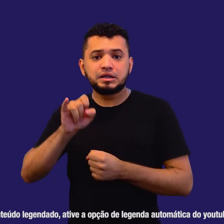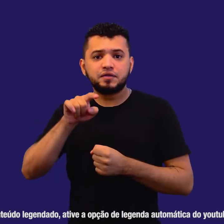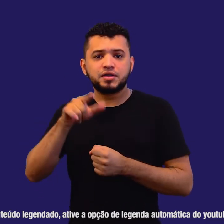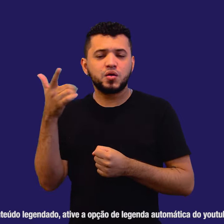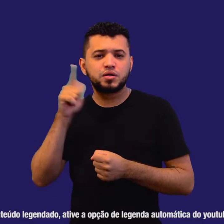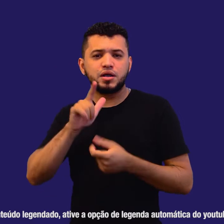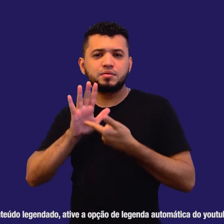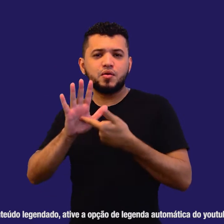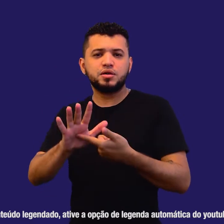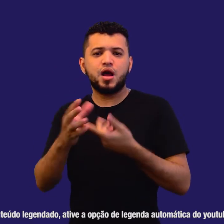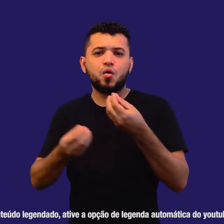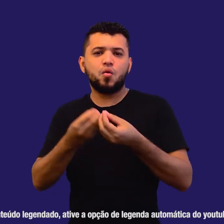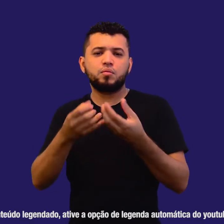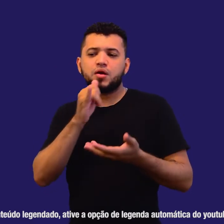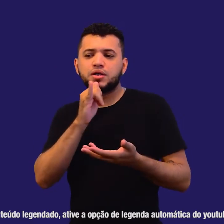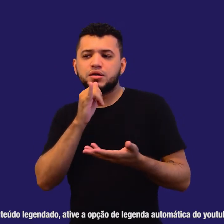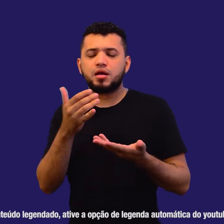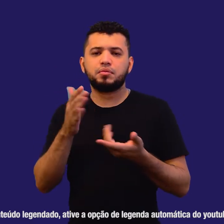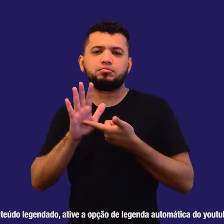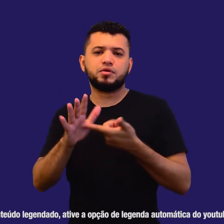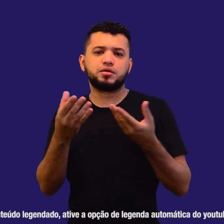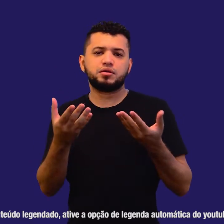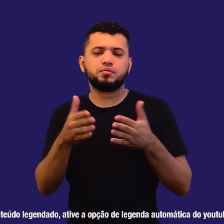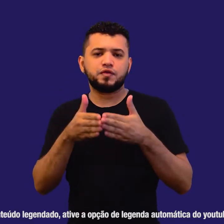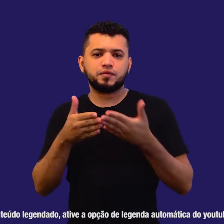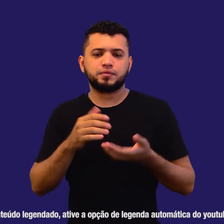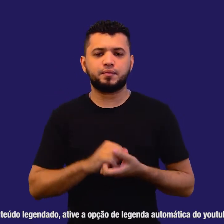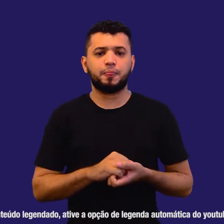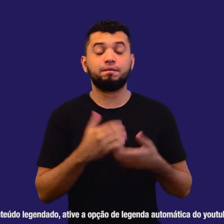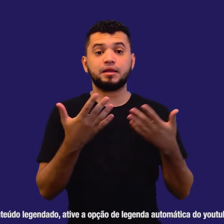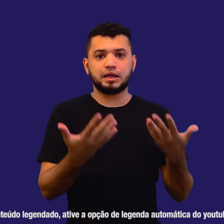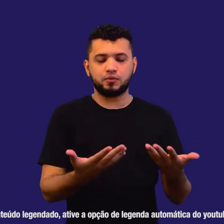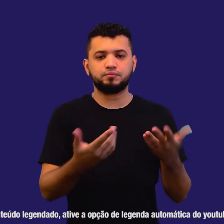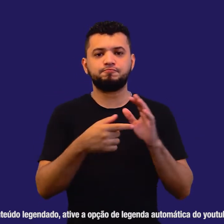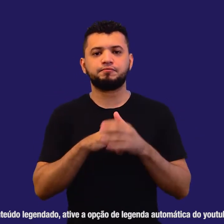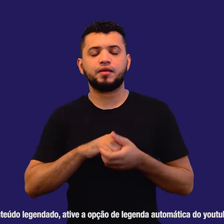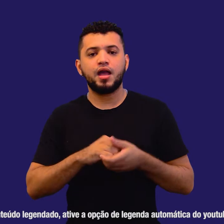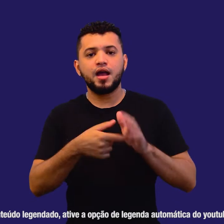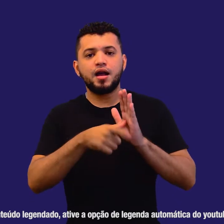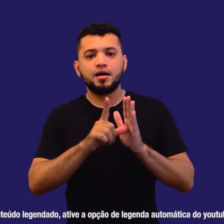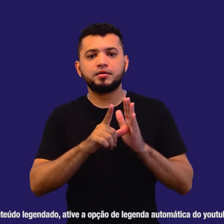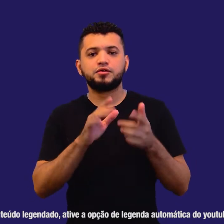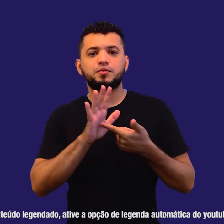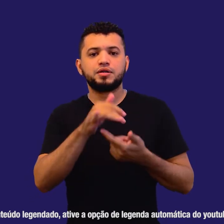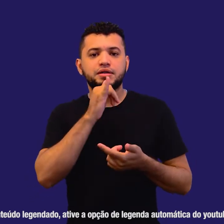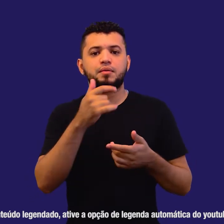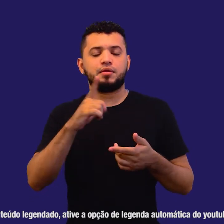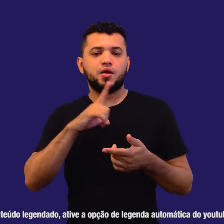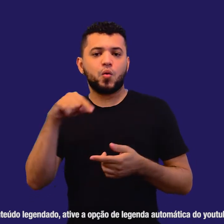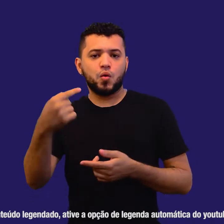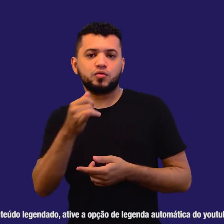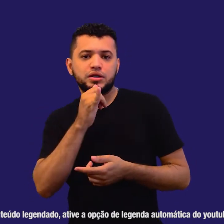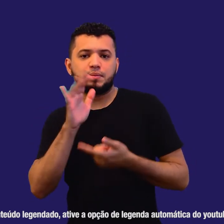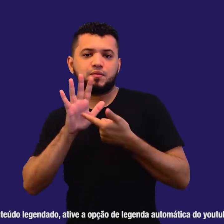conseguisse demonstrar com um exemplo, como funciona. Bom, antes do exemplo, eu trouxe alguns exemplos aqui, mas a gente pode